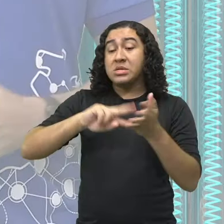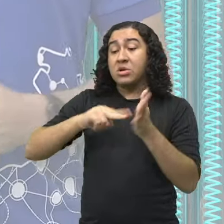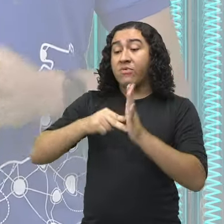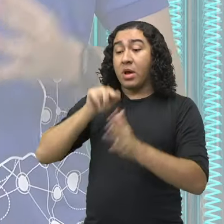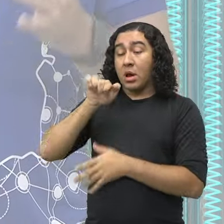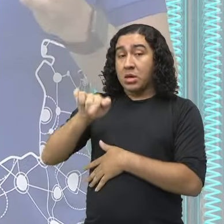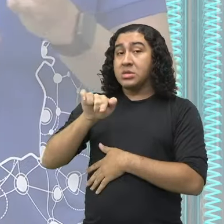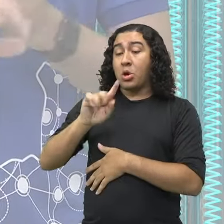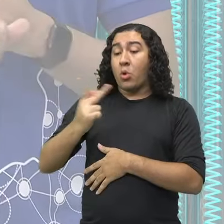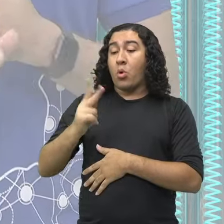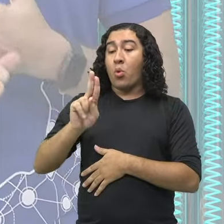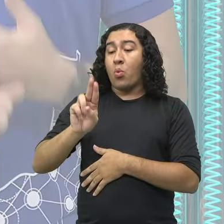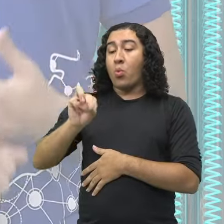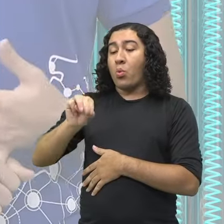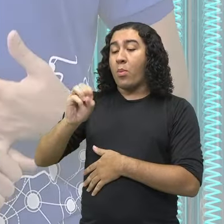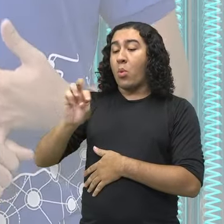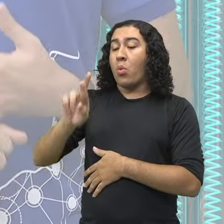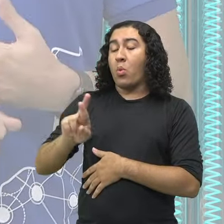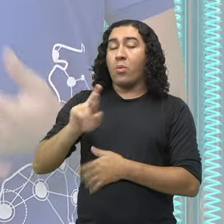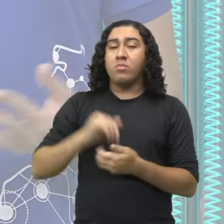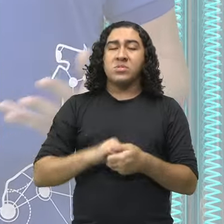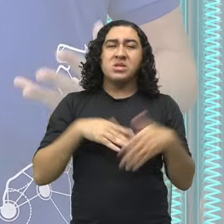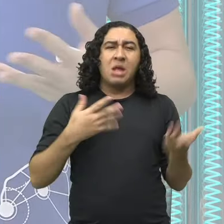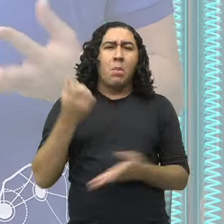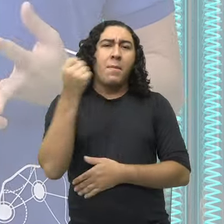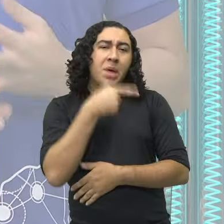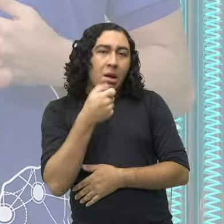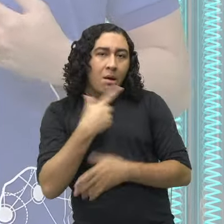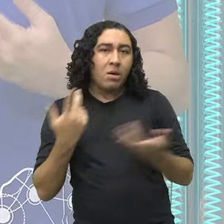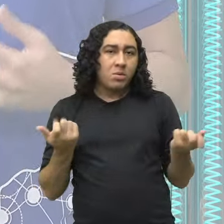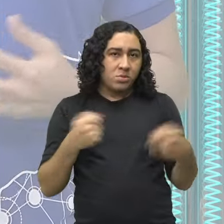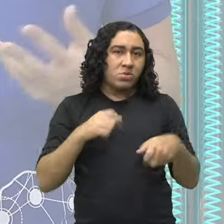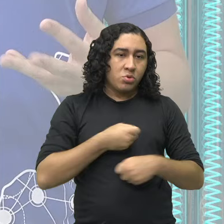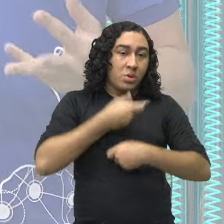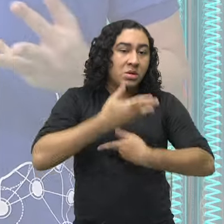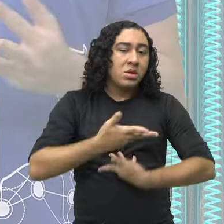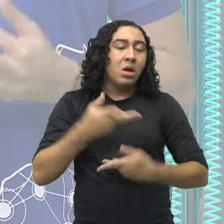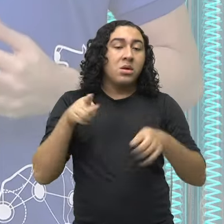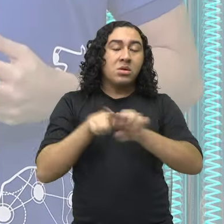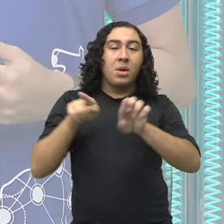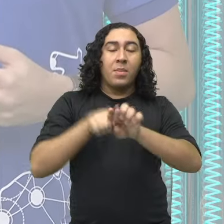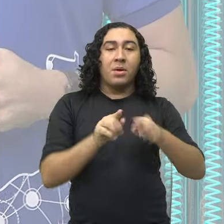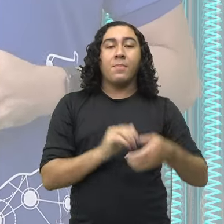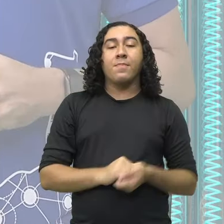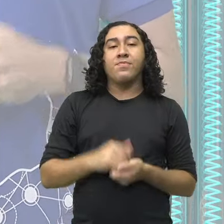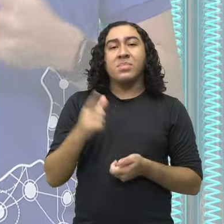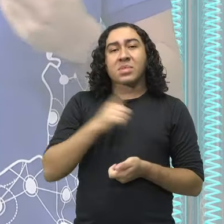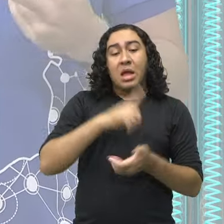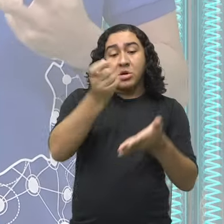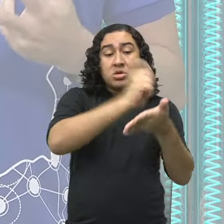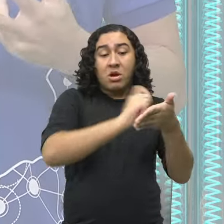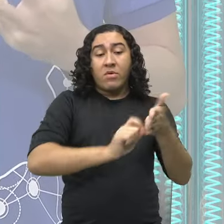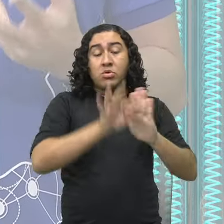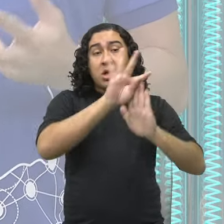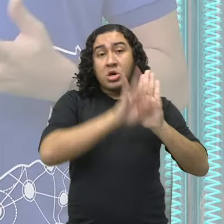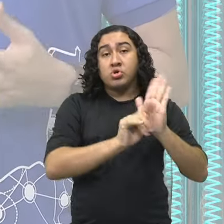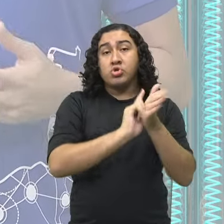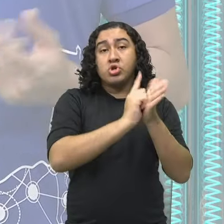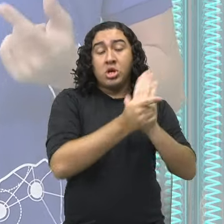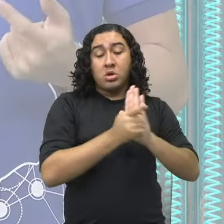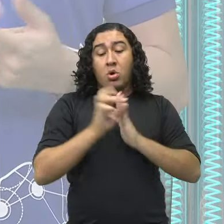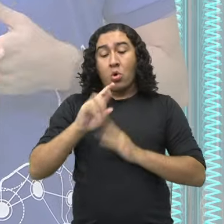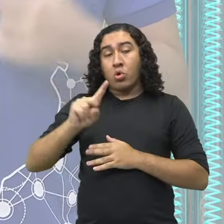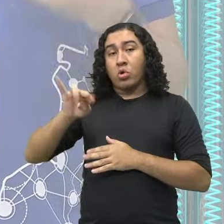humor, tá? Então, contar uma piada, né? Nós produzimos humor, escrever uma crônica ou um